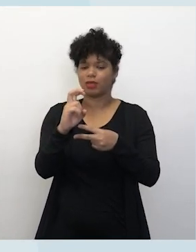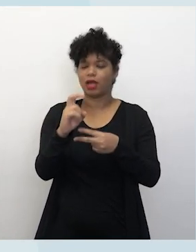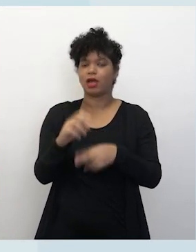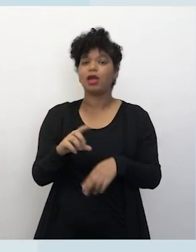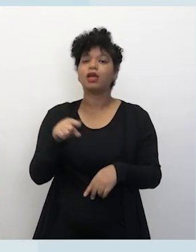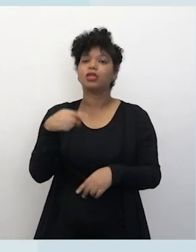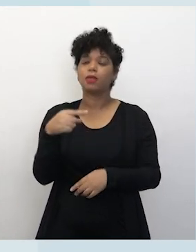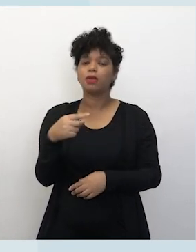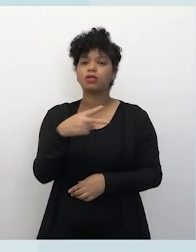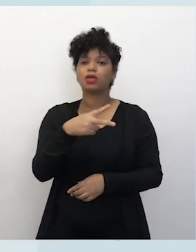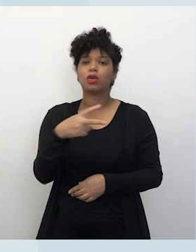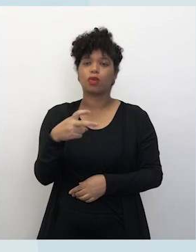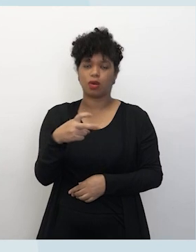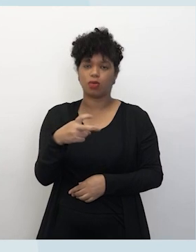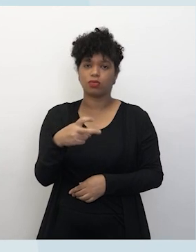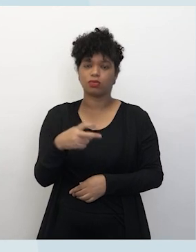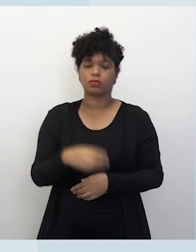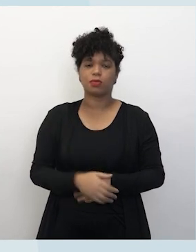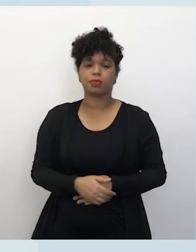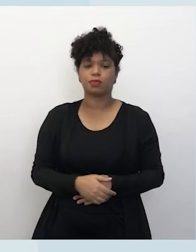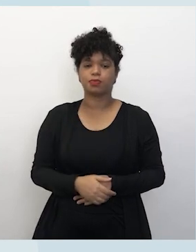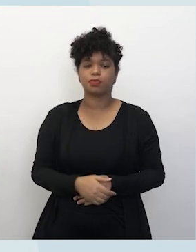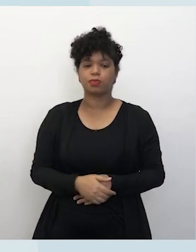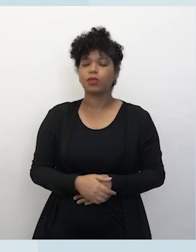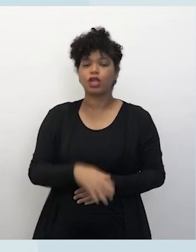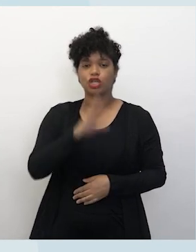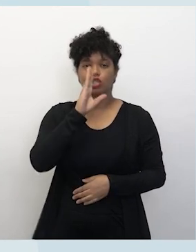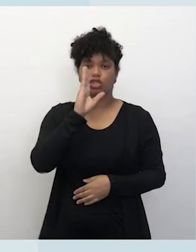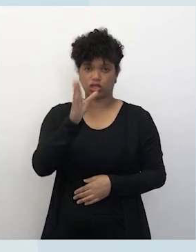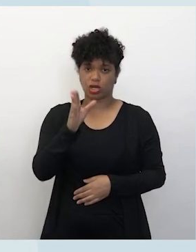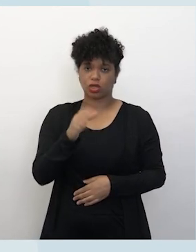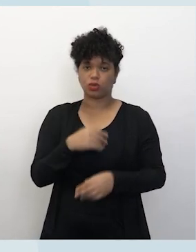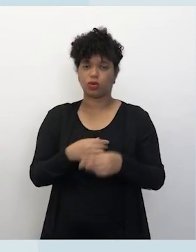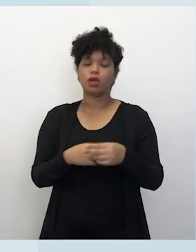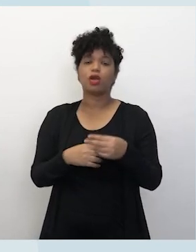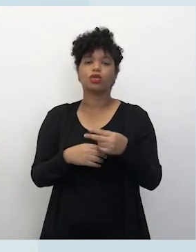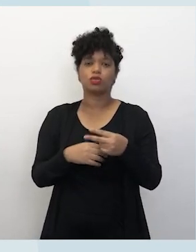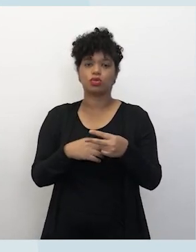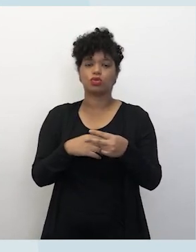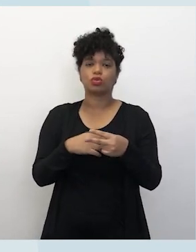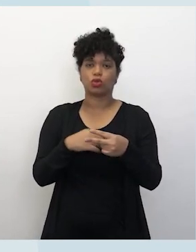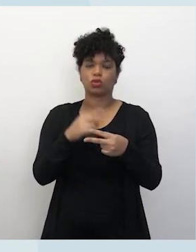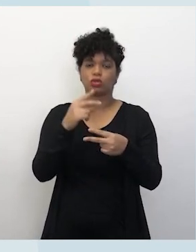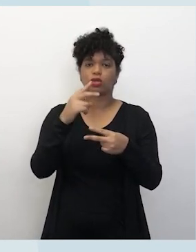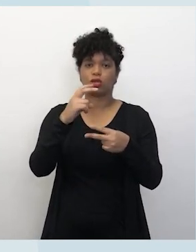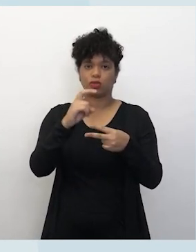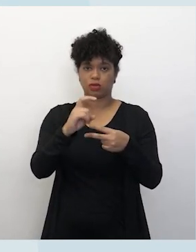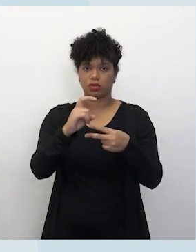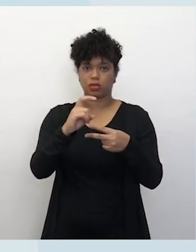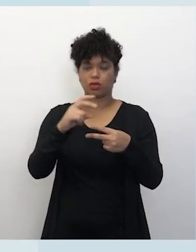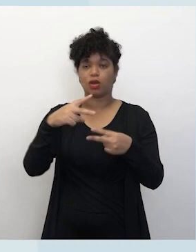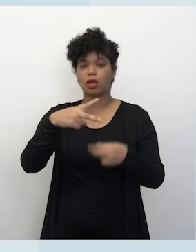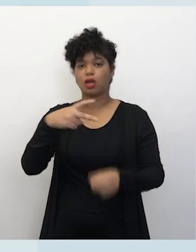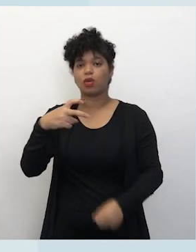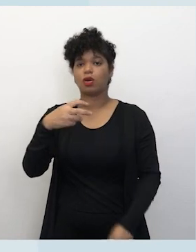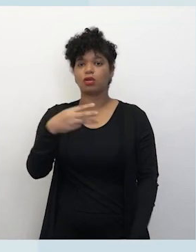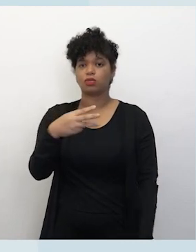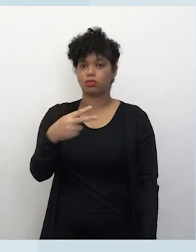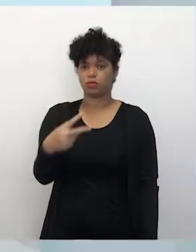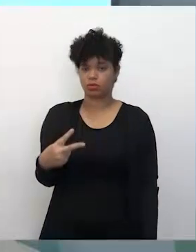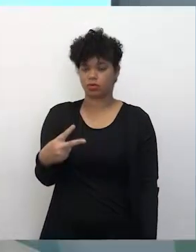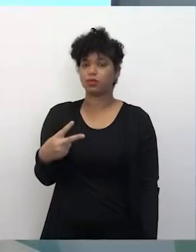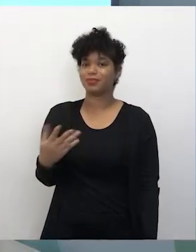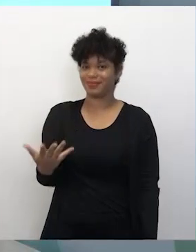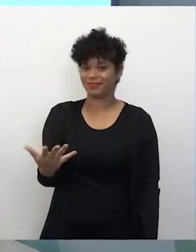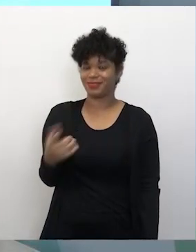resultado de 2 à quinta. Ou seja, já calcula direto 2 elevado a 5, que na prática é 32. Então, as